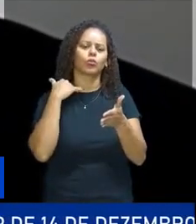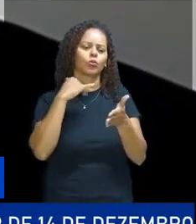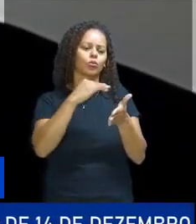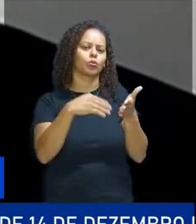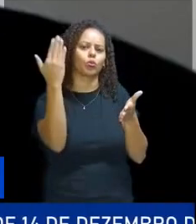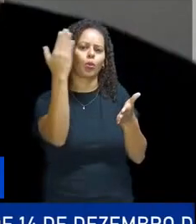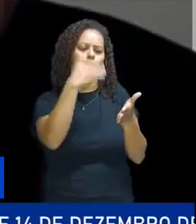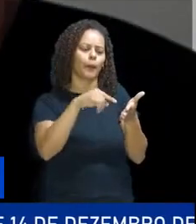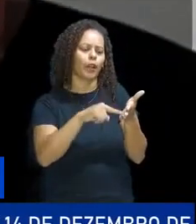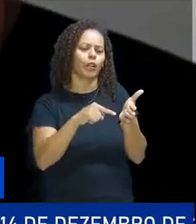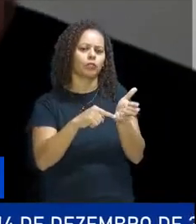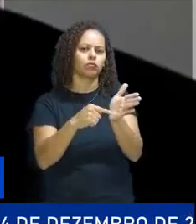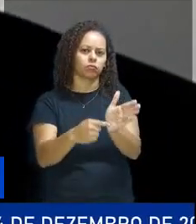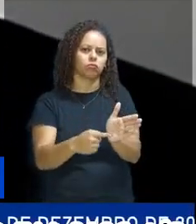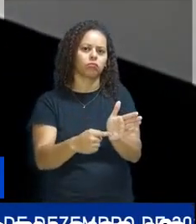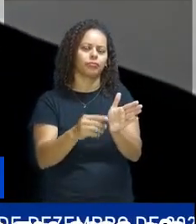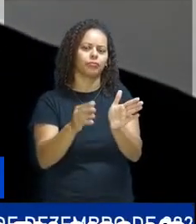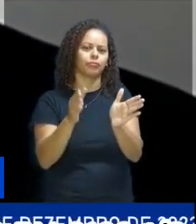União Brasil